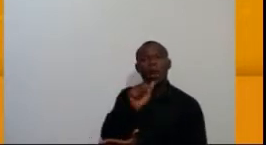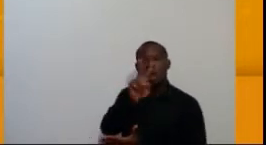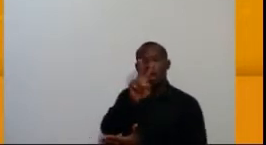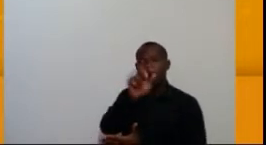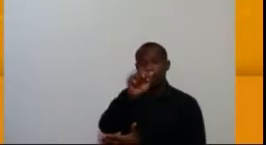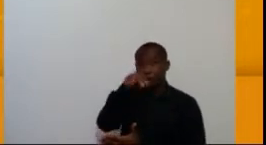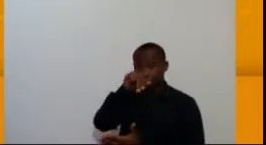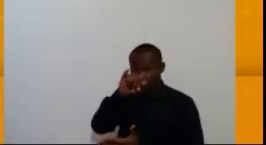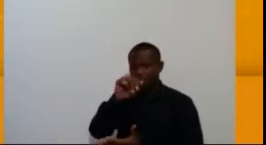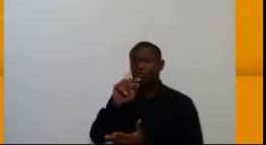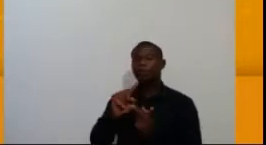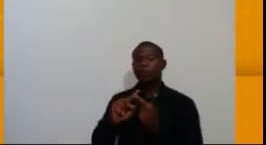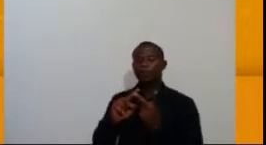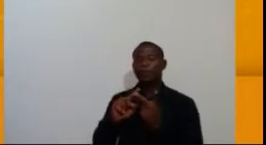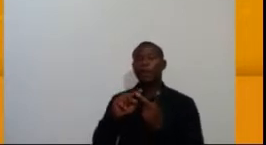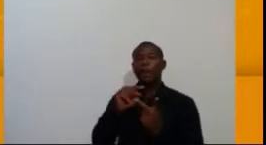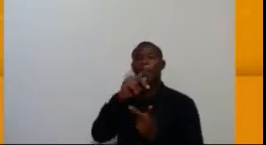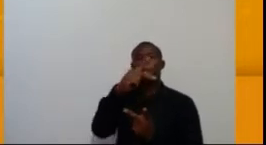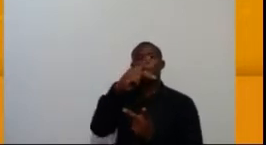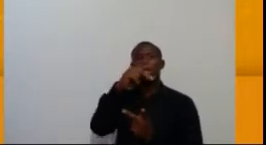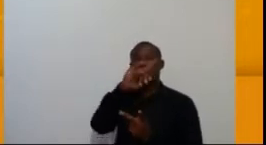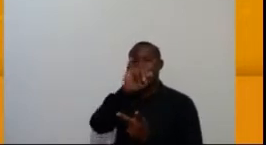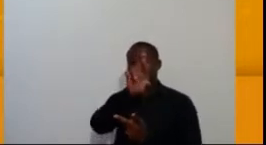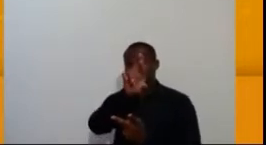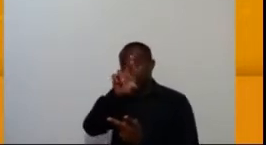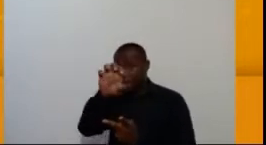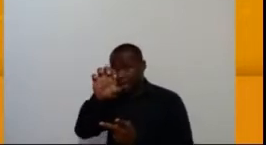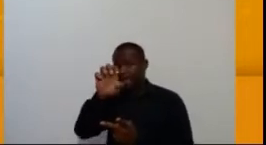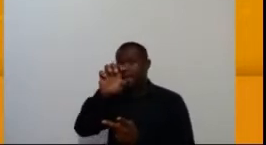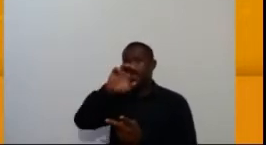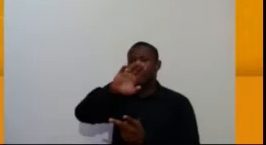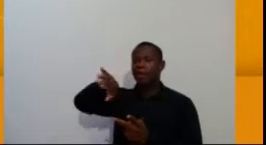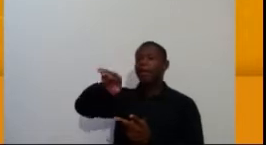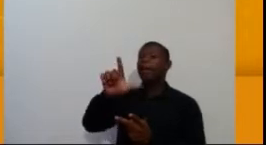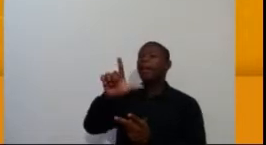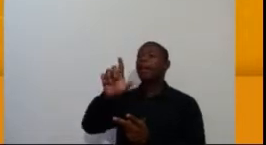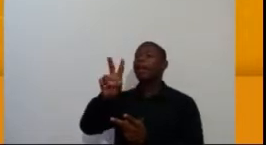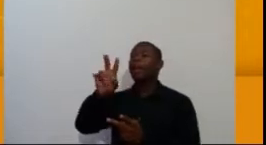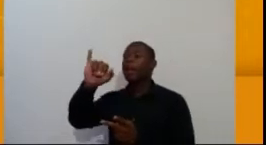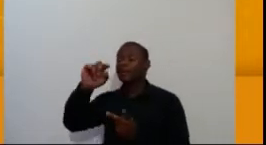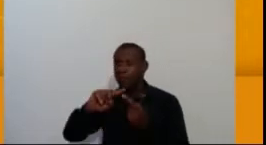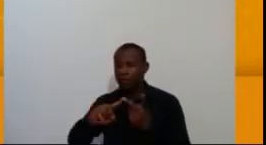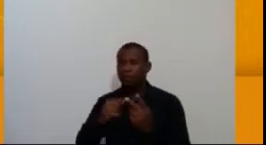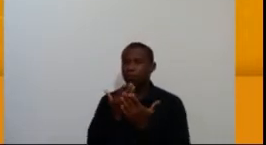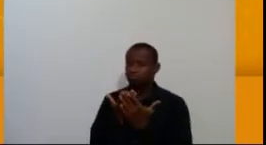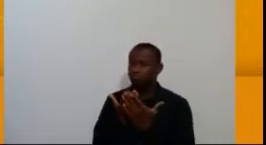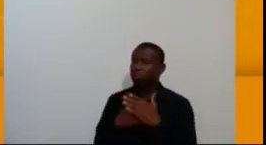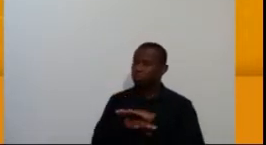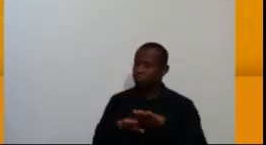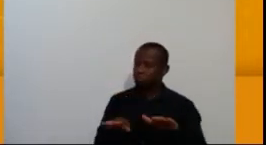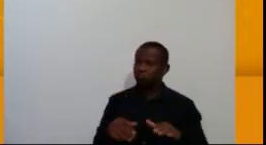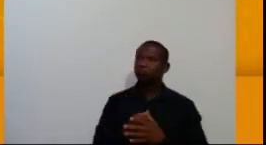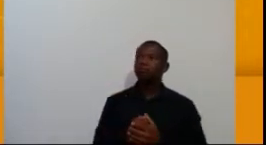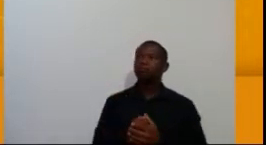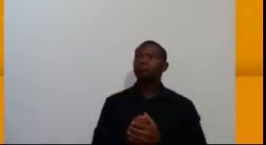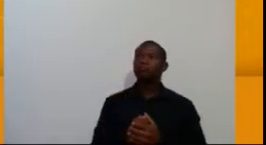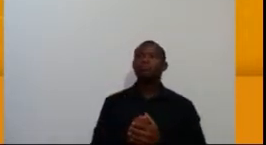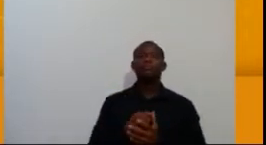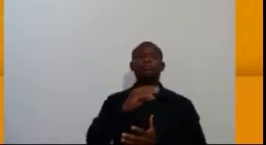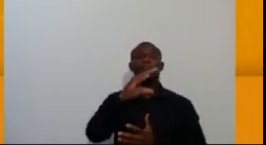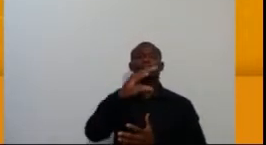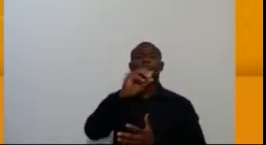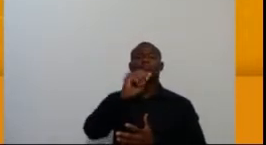Lévy. Foram os três teóricos que eu usei para me basar nessa apresentação. A Camila Santana Pro, como é seu